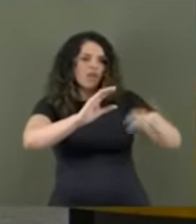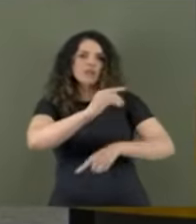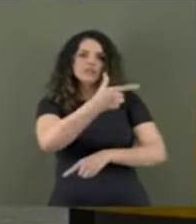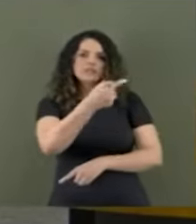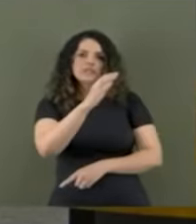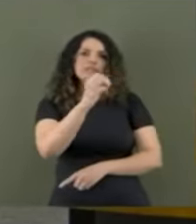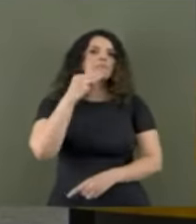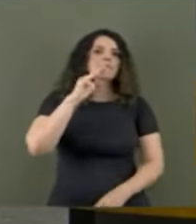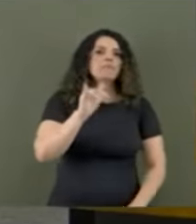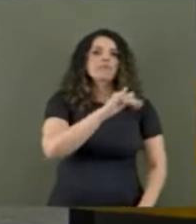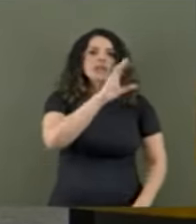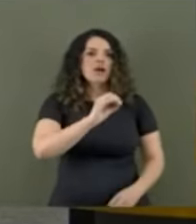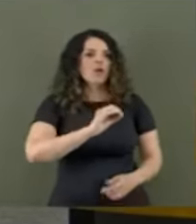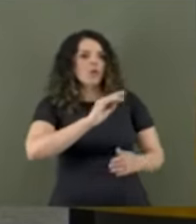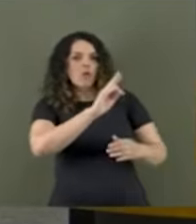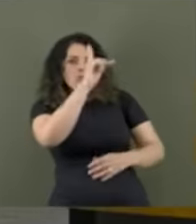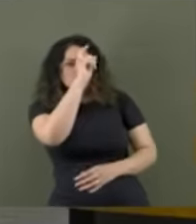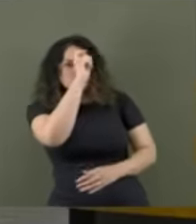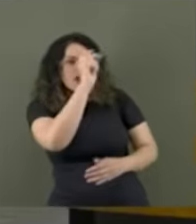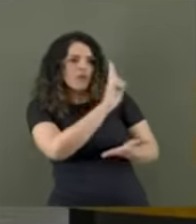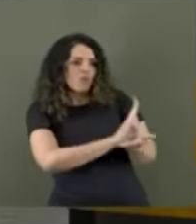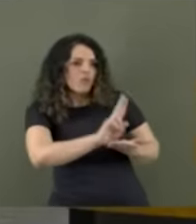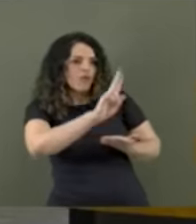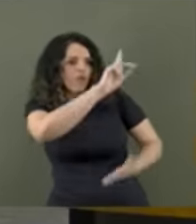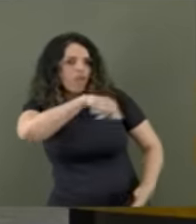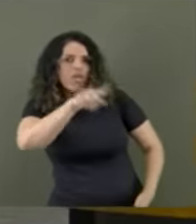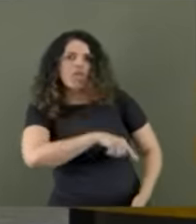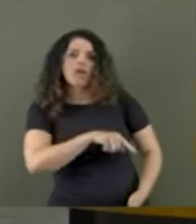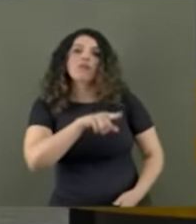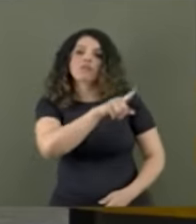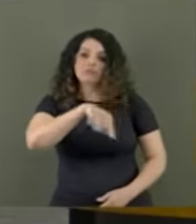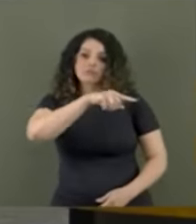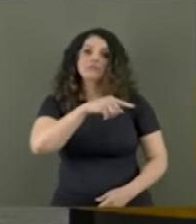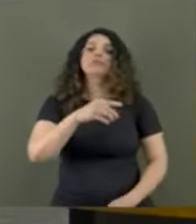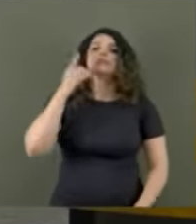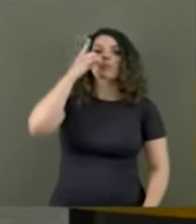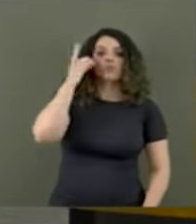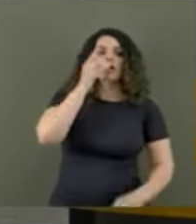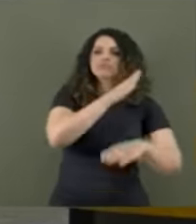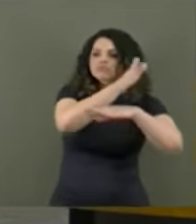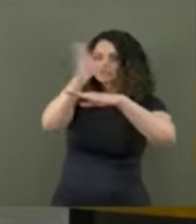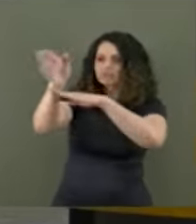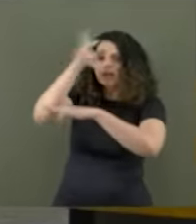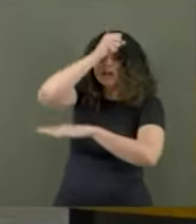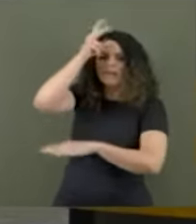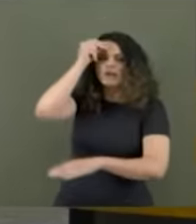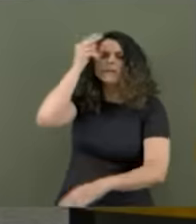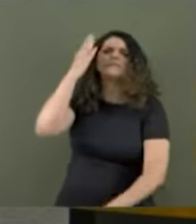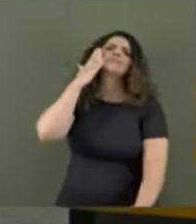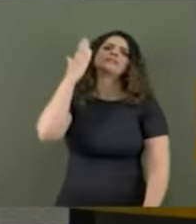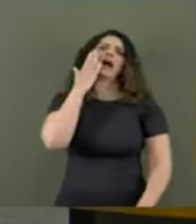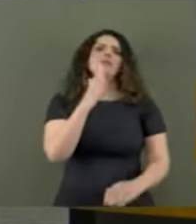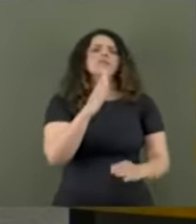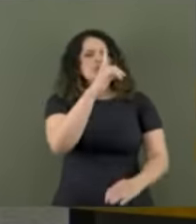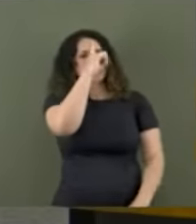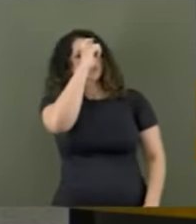reais de hospitais universitários e os hospitais universitários os deputados que frequentam suas eleitorais sabem que estão em